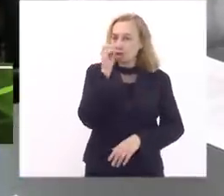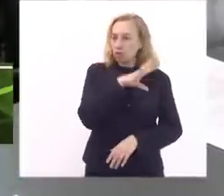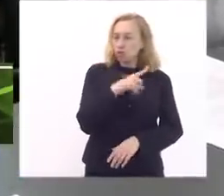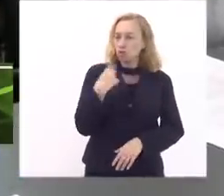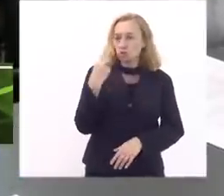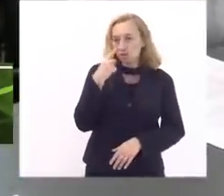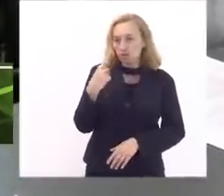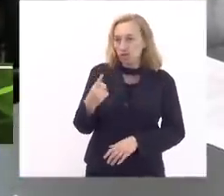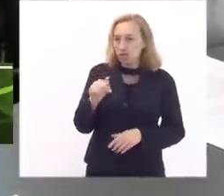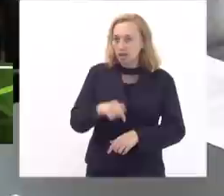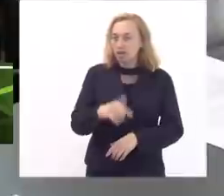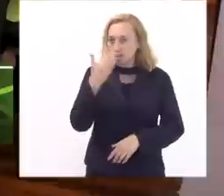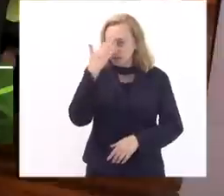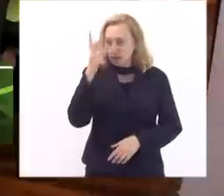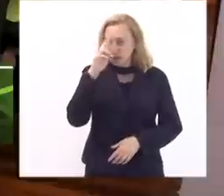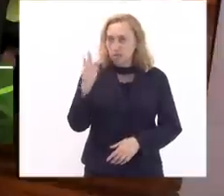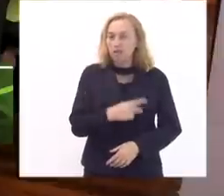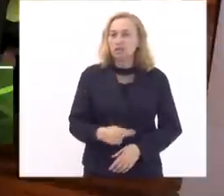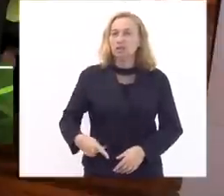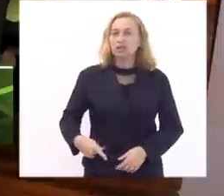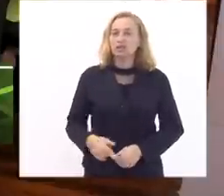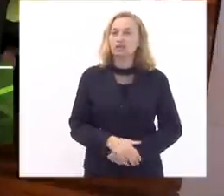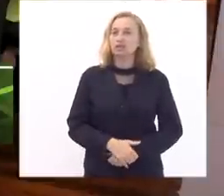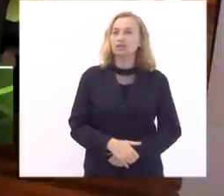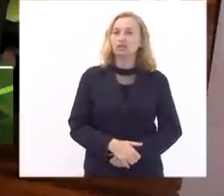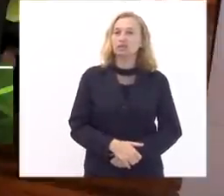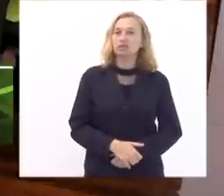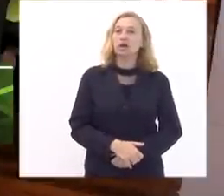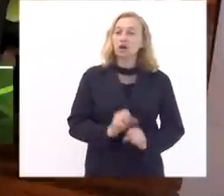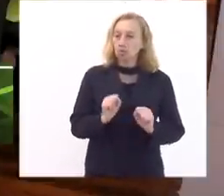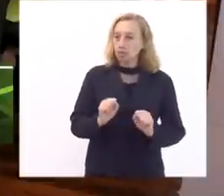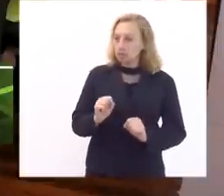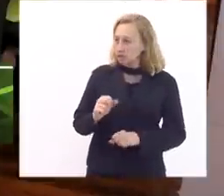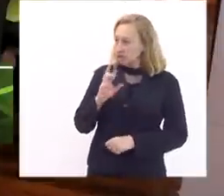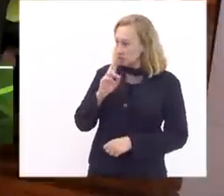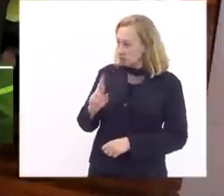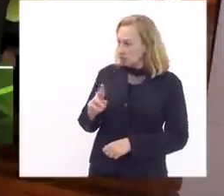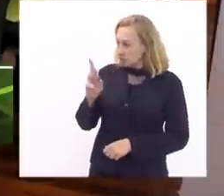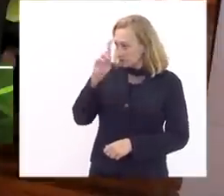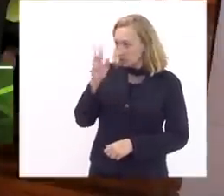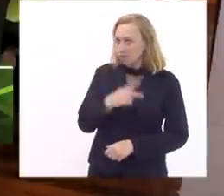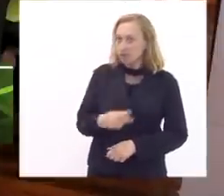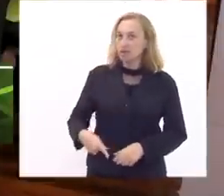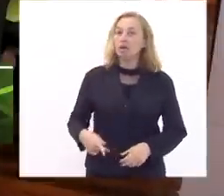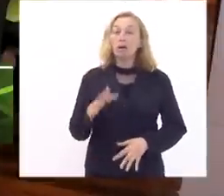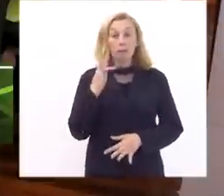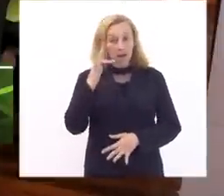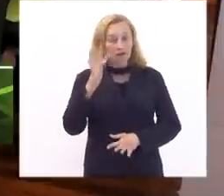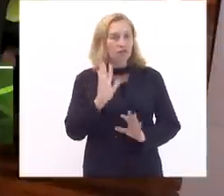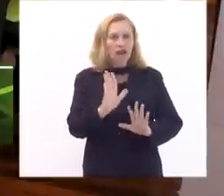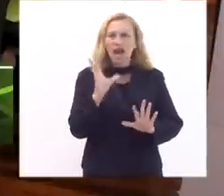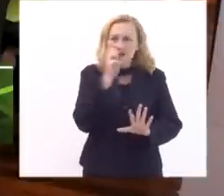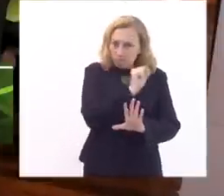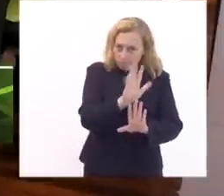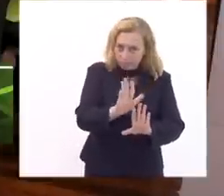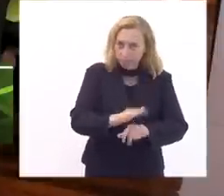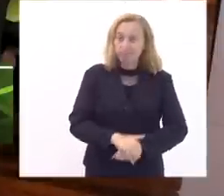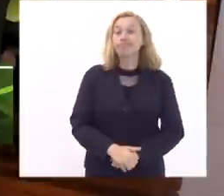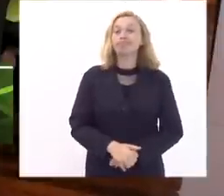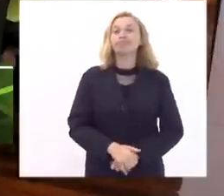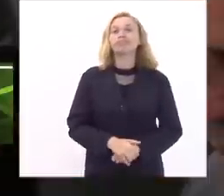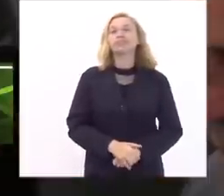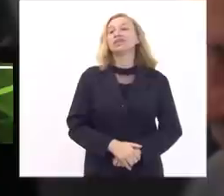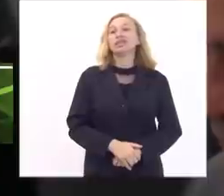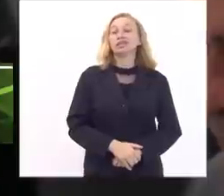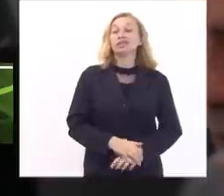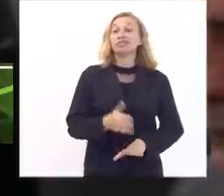vendo aqui. Muito obrigada, presidente. Senhor deputado presidente, Márcio, eu posso responder? Primeiro, pode, mas breve. Não, rapidamente. Ok.